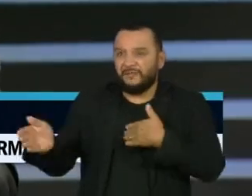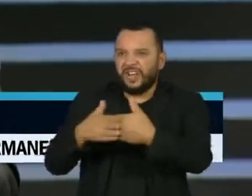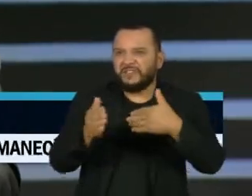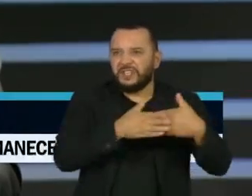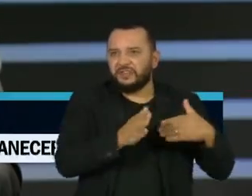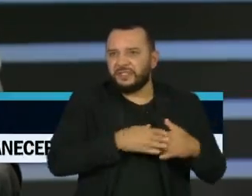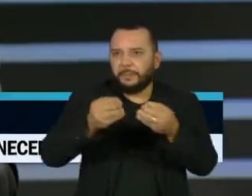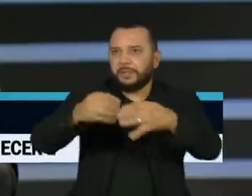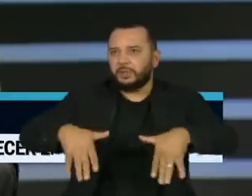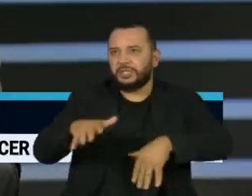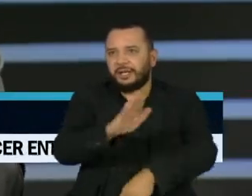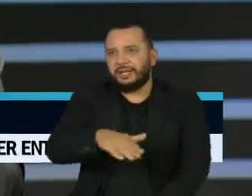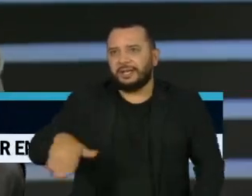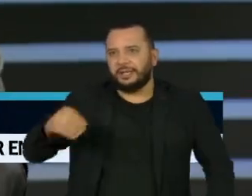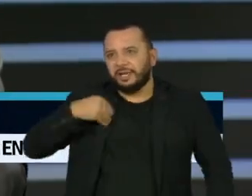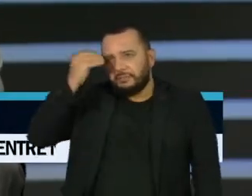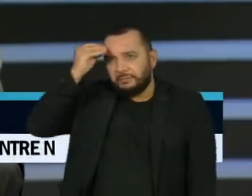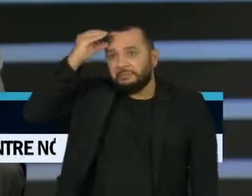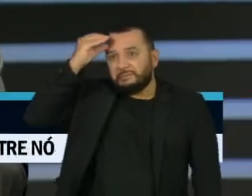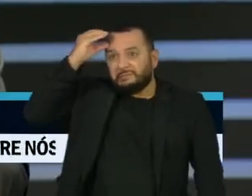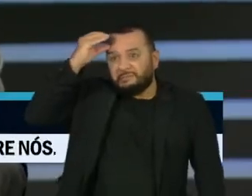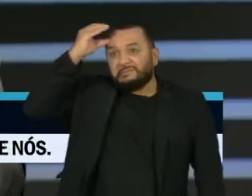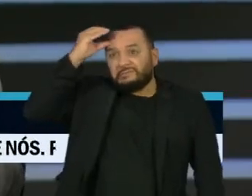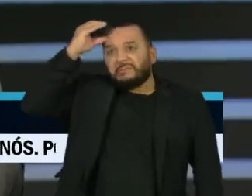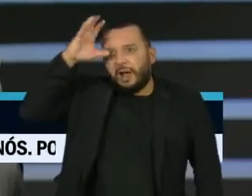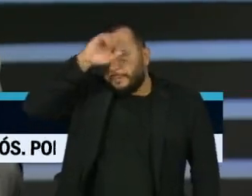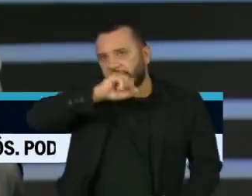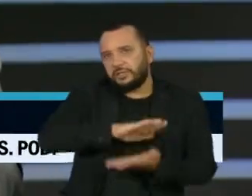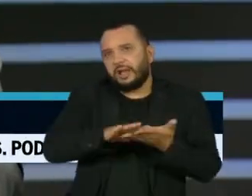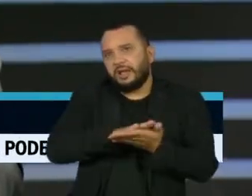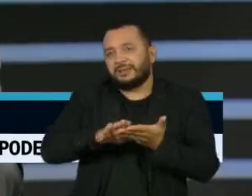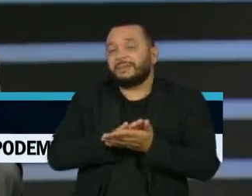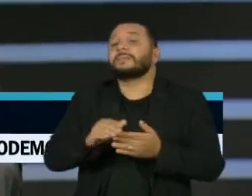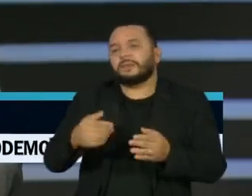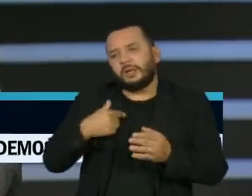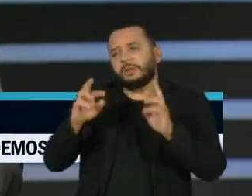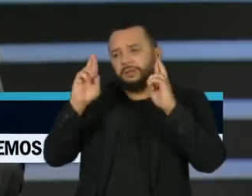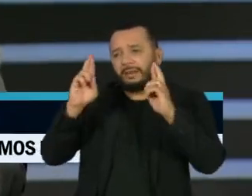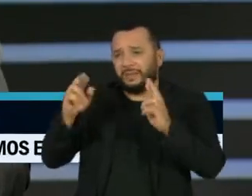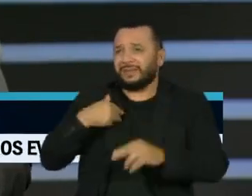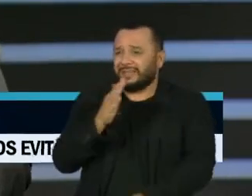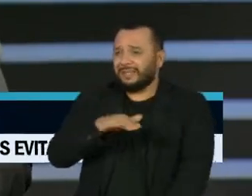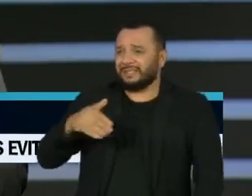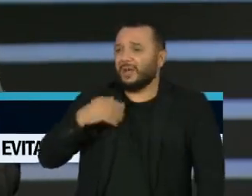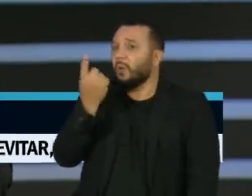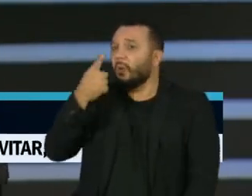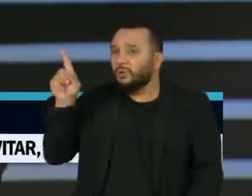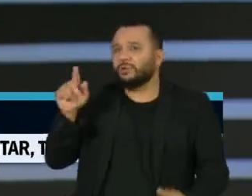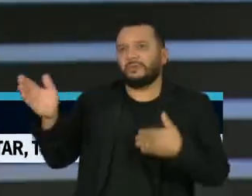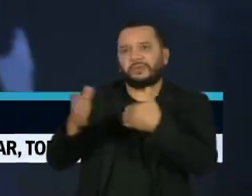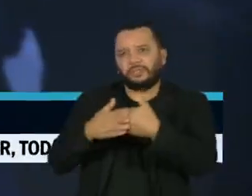nesse meio do caminho e eu espero que isso aconteça que a escola seja o último lugar a fechar e o primeiro lugar abrir